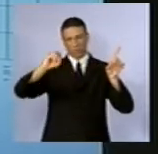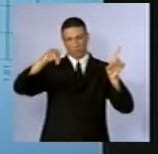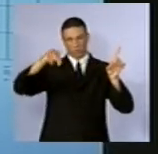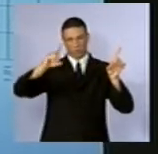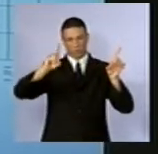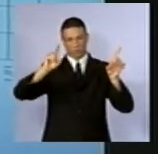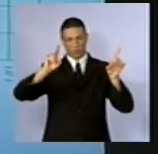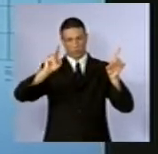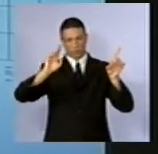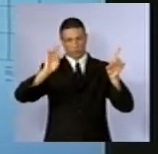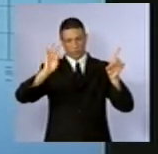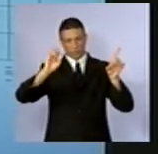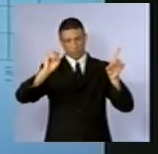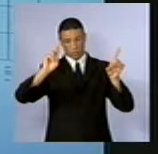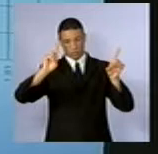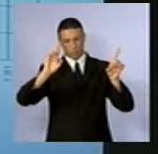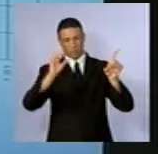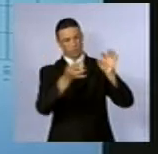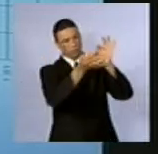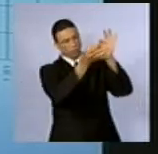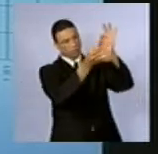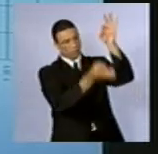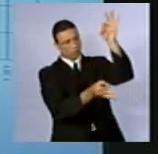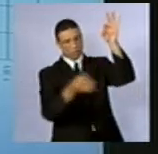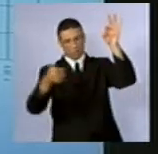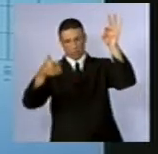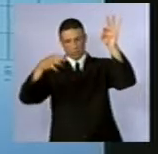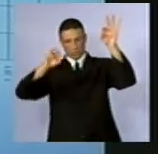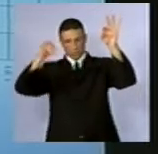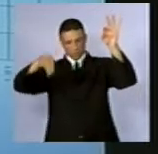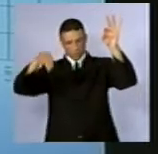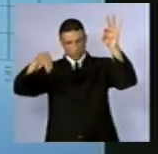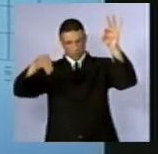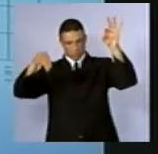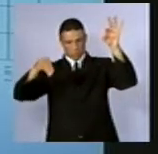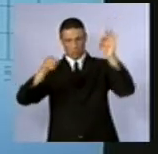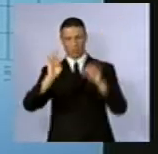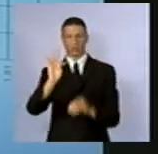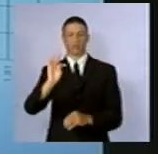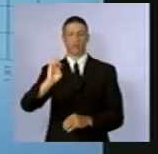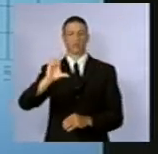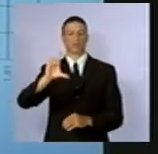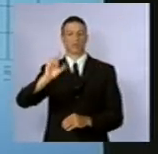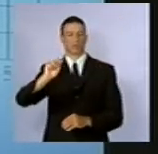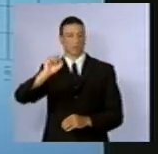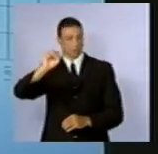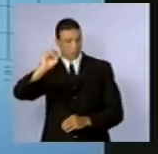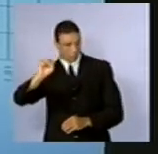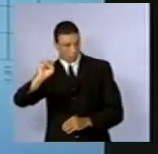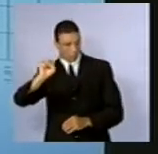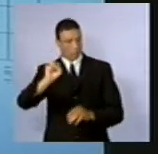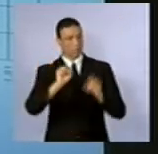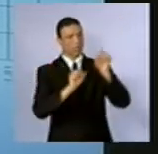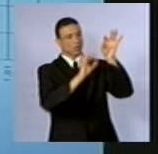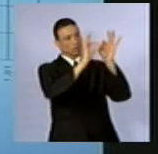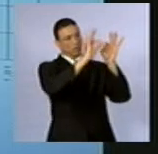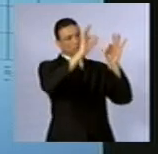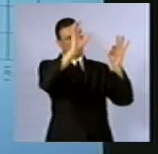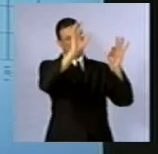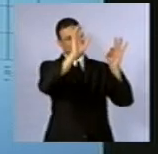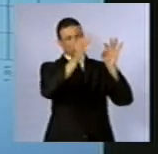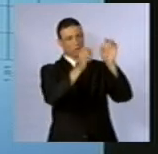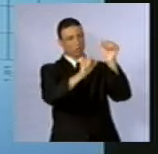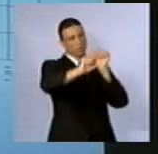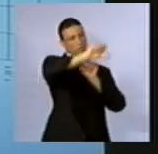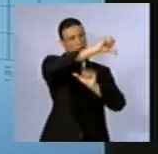de 10 metros, ela tem um campo da ordem de 5 microtesla. Para levar para campos da ordem de 1 microtesla,